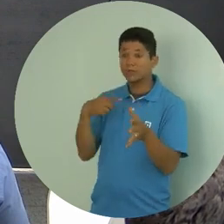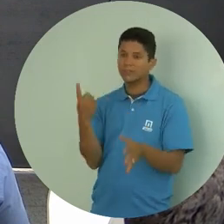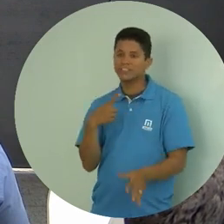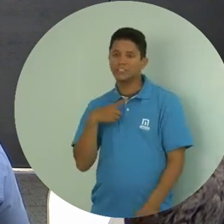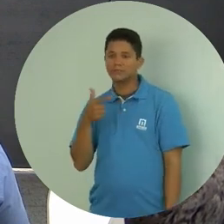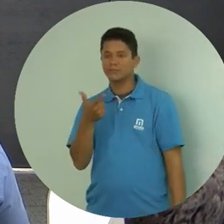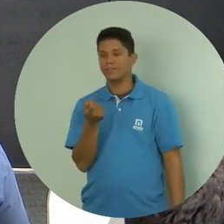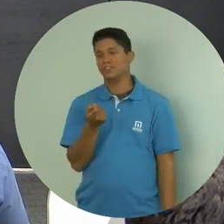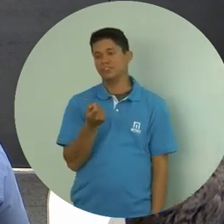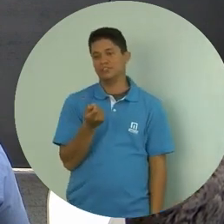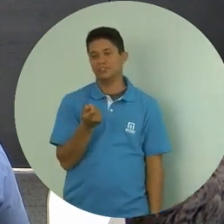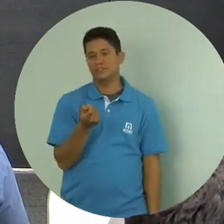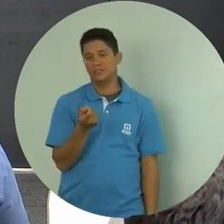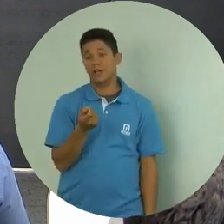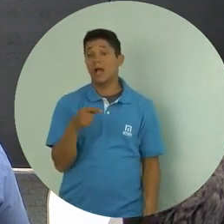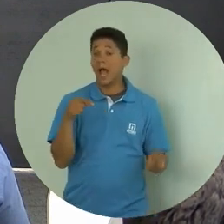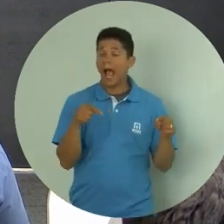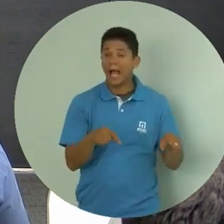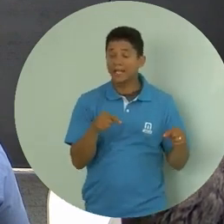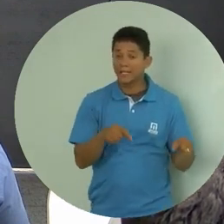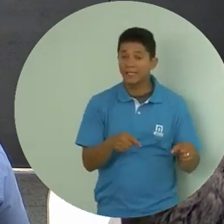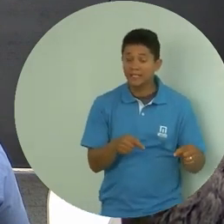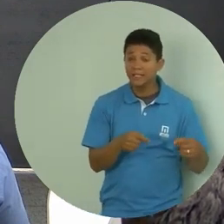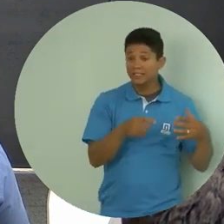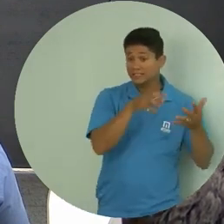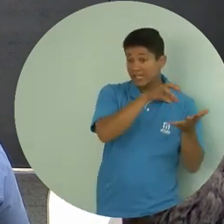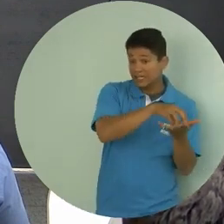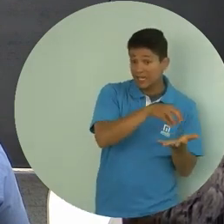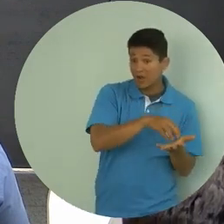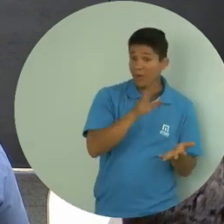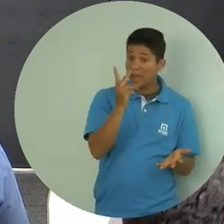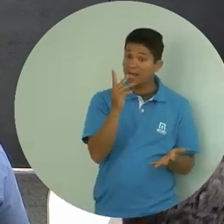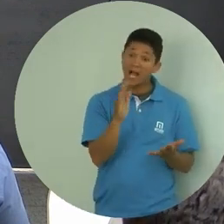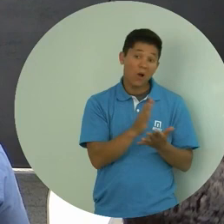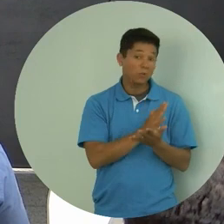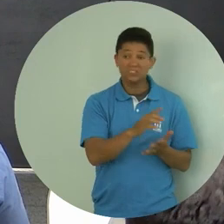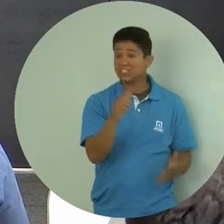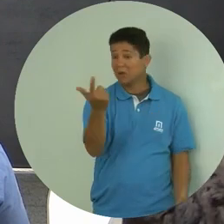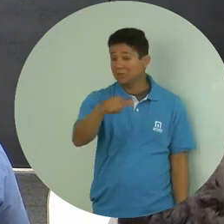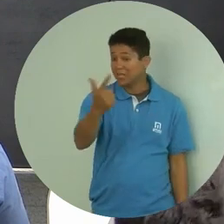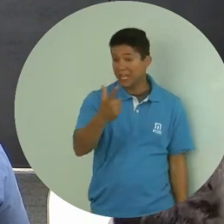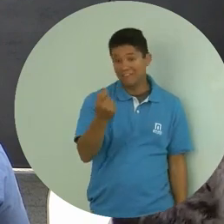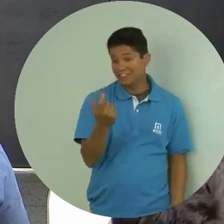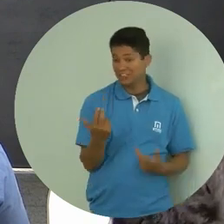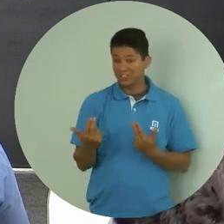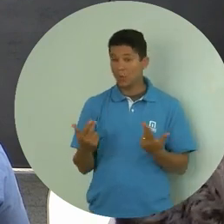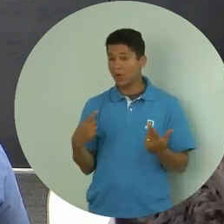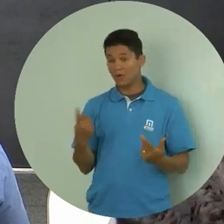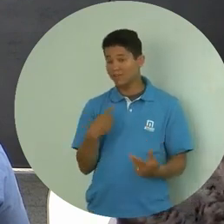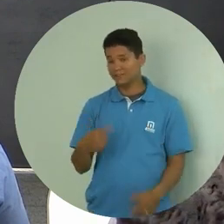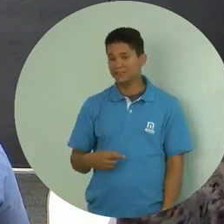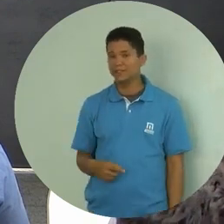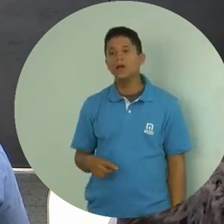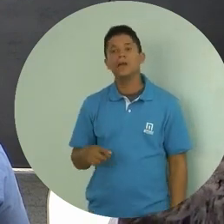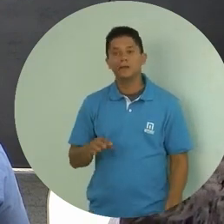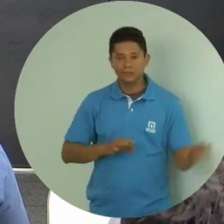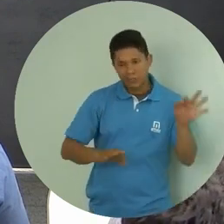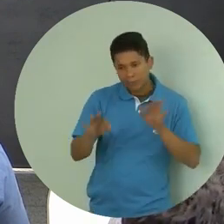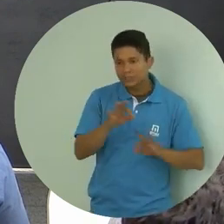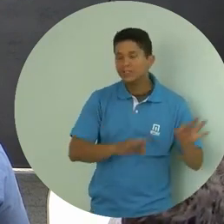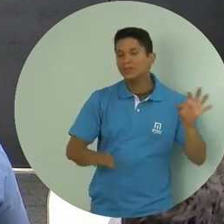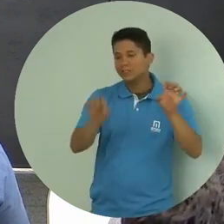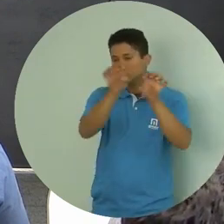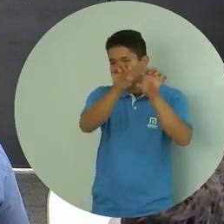caminhões. Então, aí entra manutenção, entra toda uma estrutura por trás de uma central de concreto, mas que